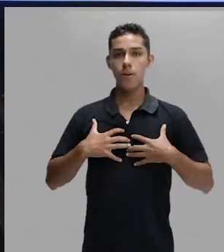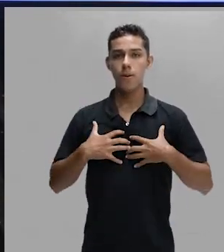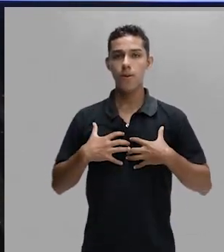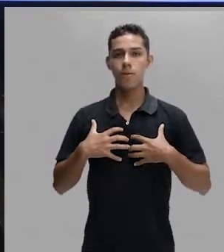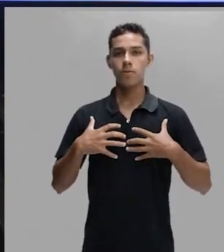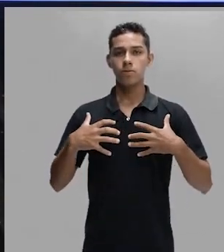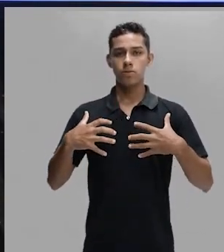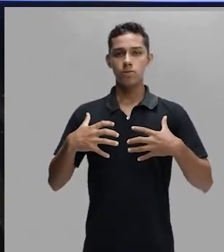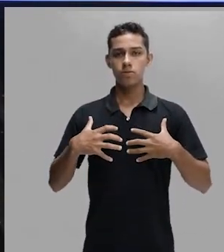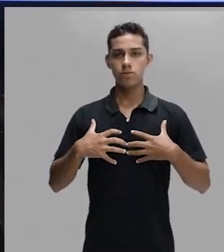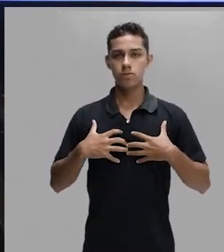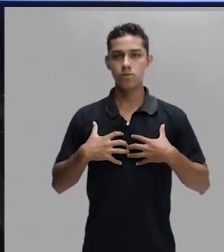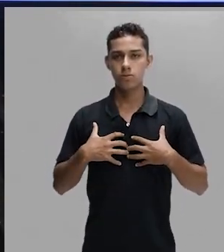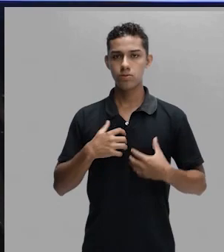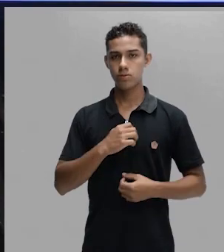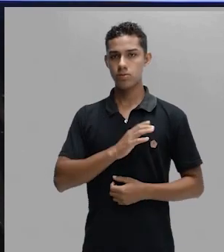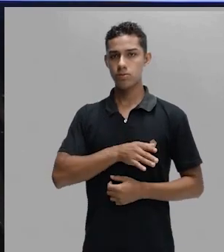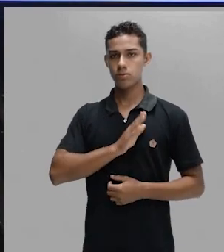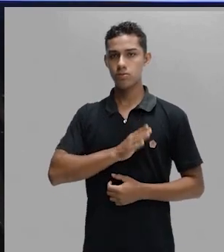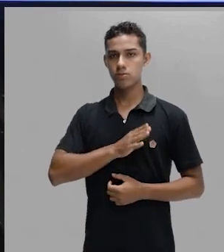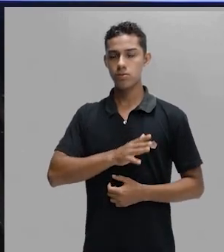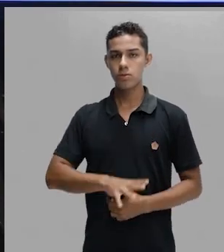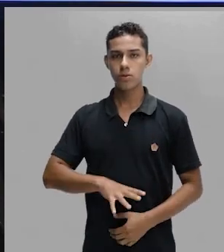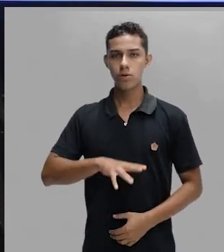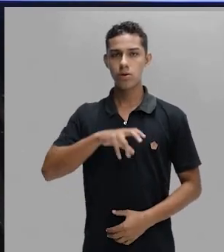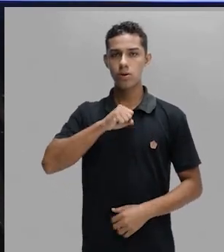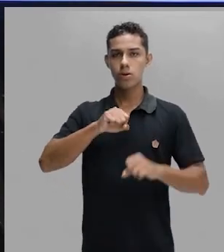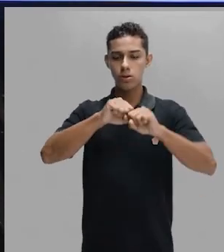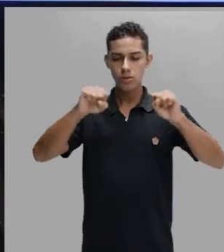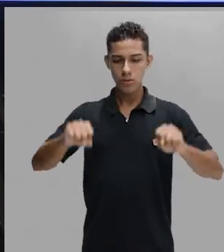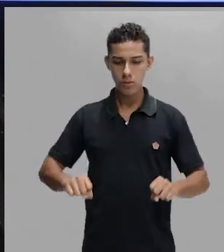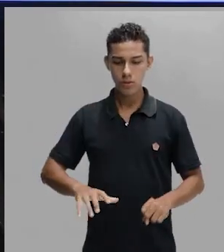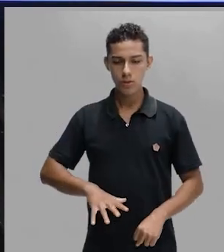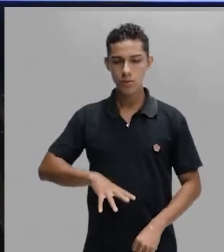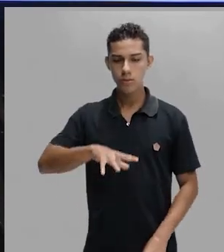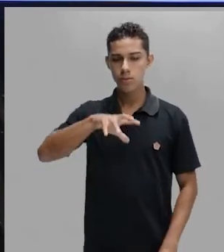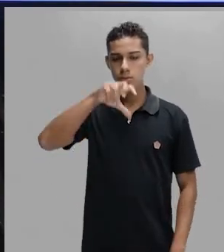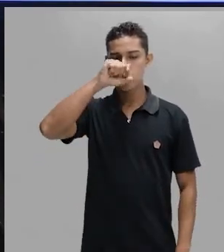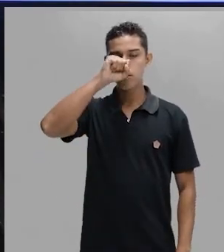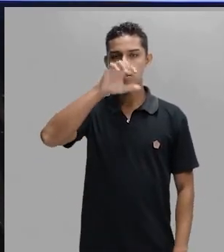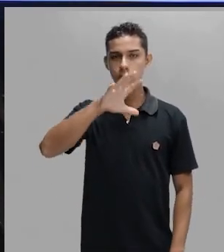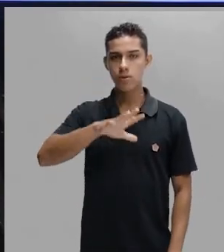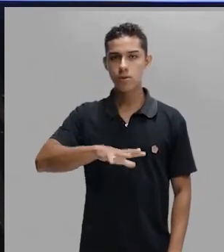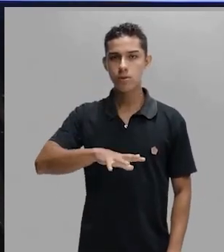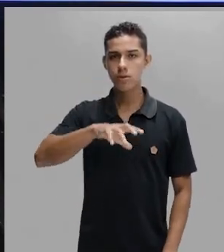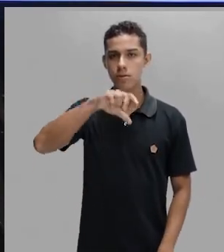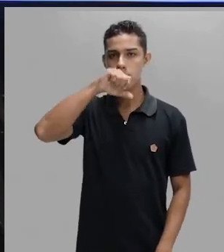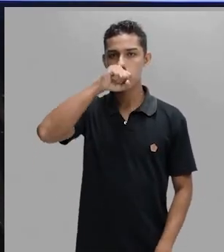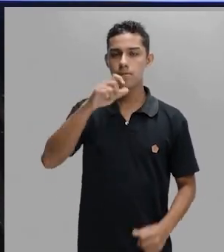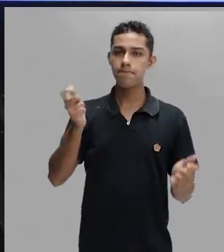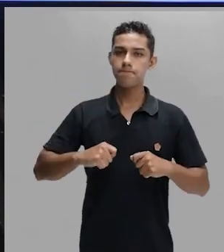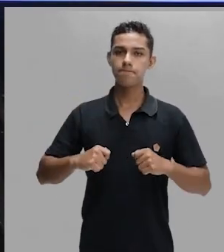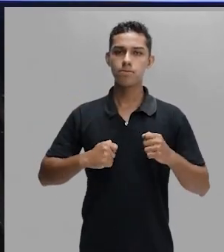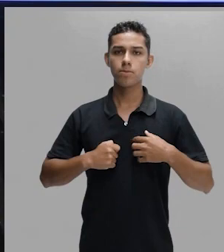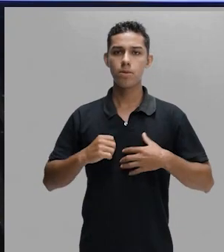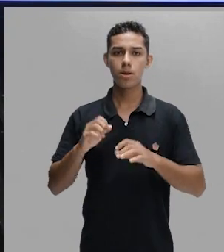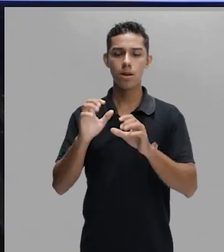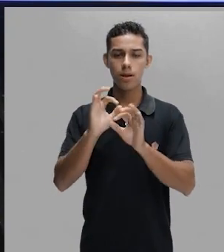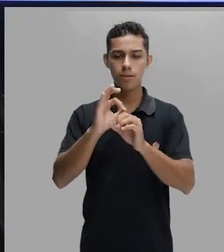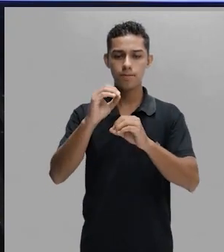que a função do sistema cardiorrespiratório é de levar, de transportar a todas as células do nosso corpo